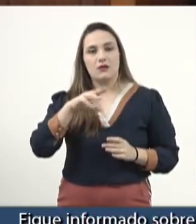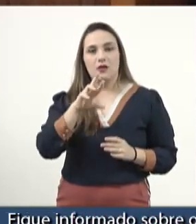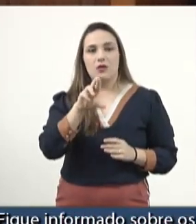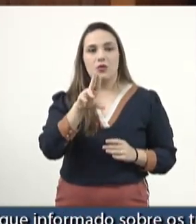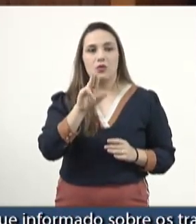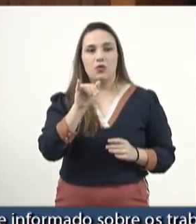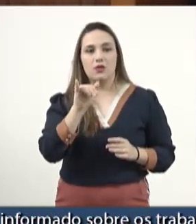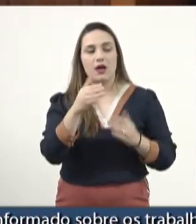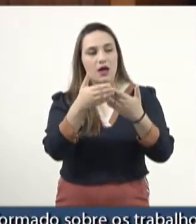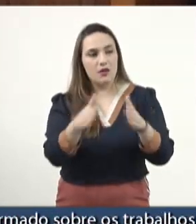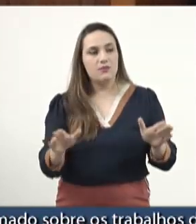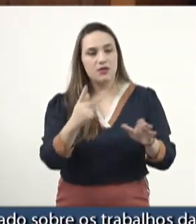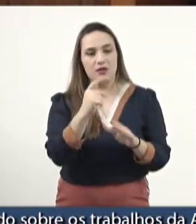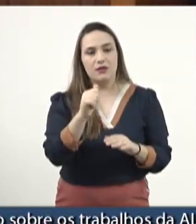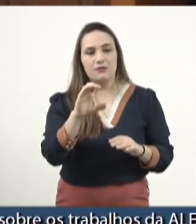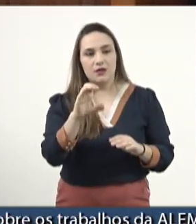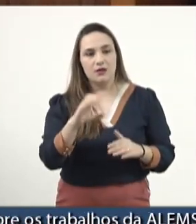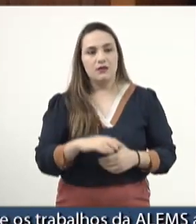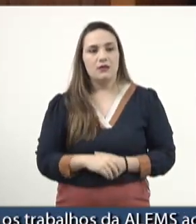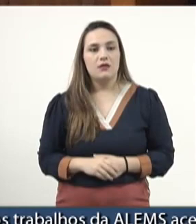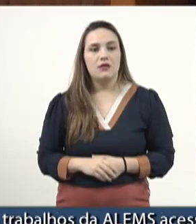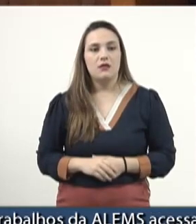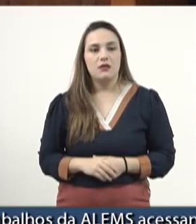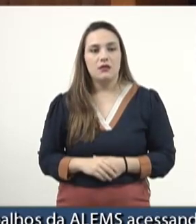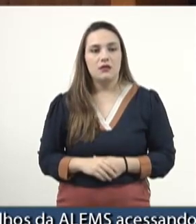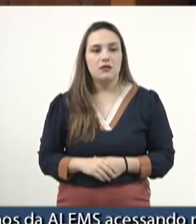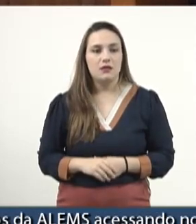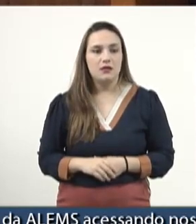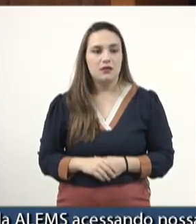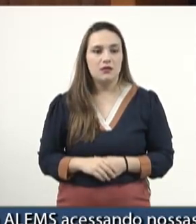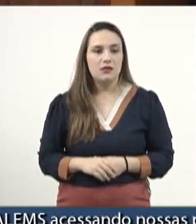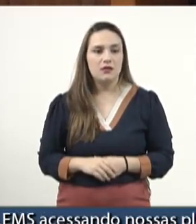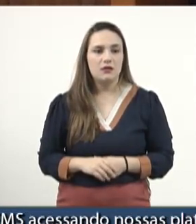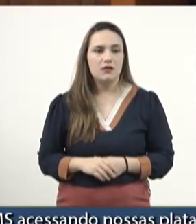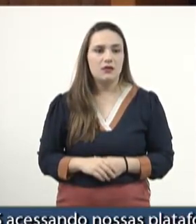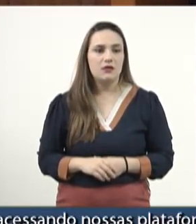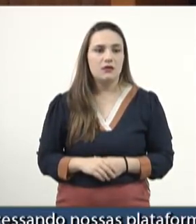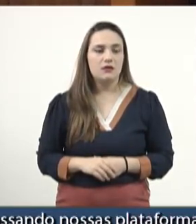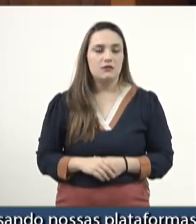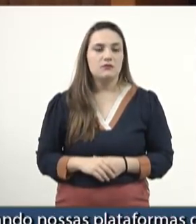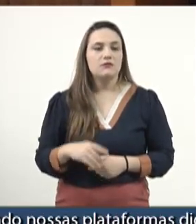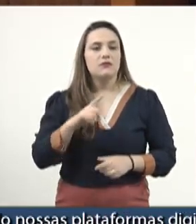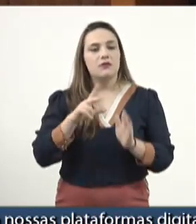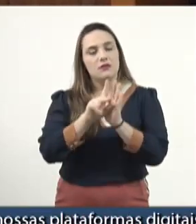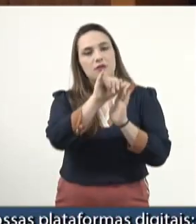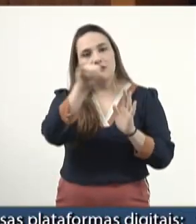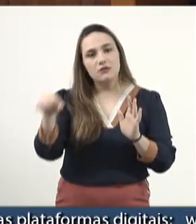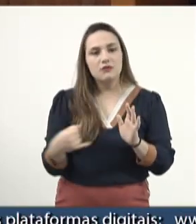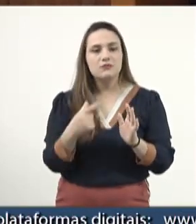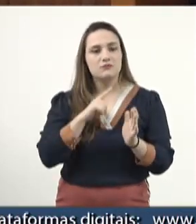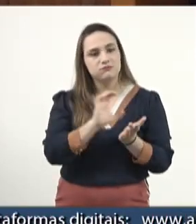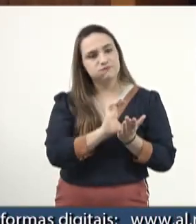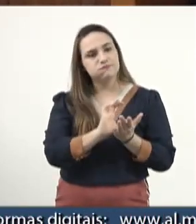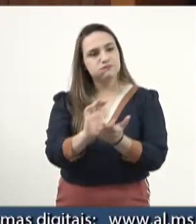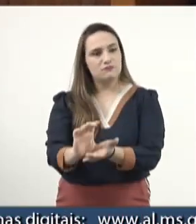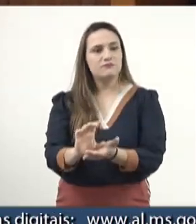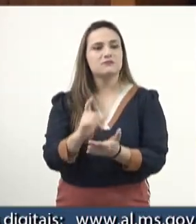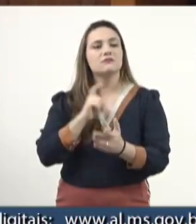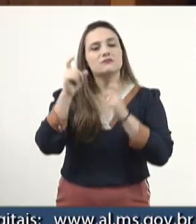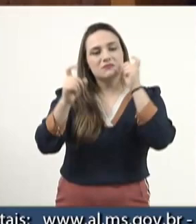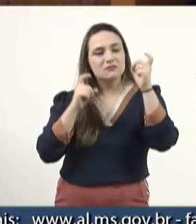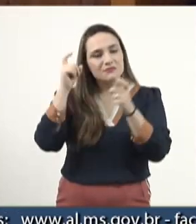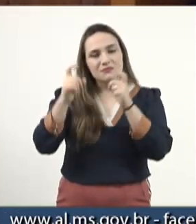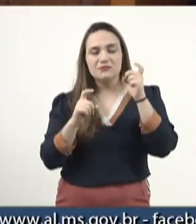PAC aqui no Mato Grosso do Sul, né? É um governo que tem projeto, que faz investimento, que está preocupado